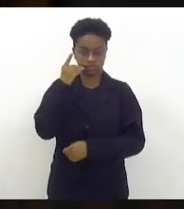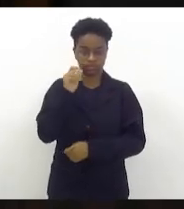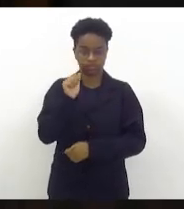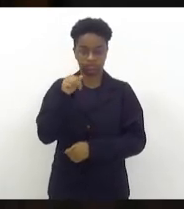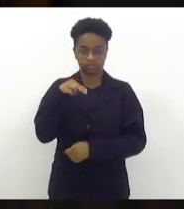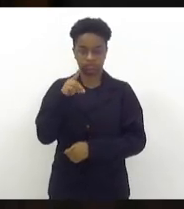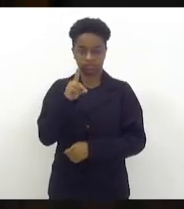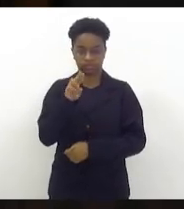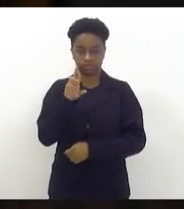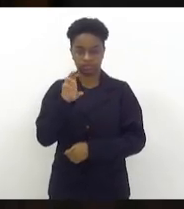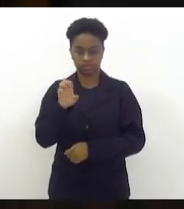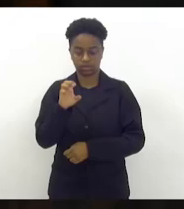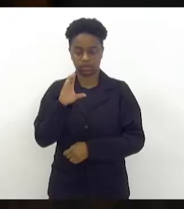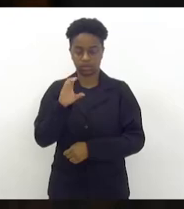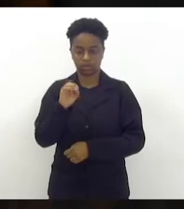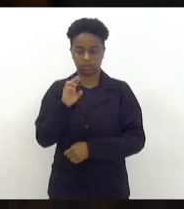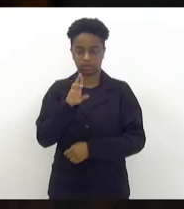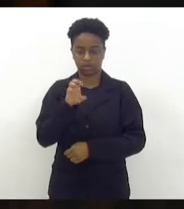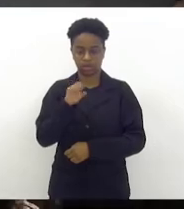André Correia.